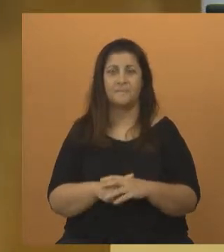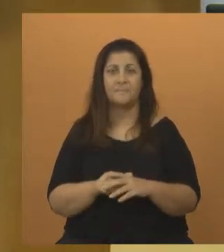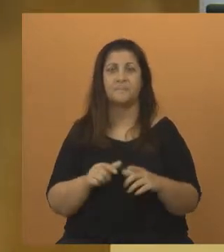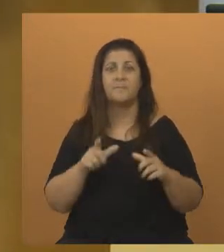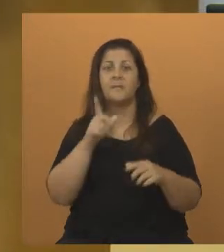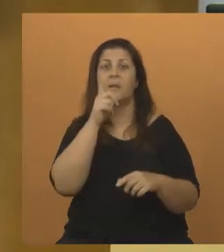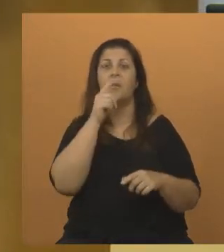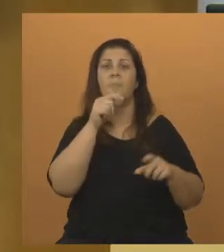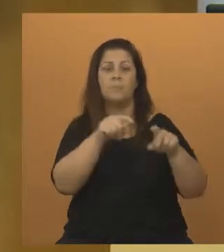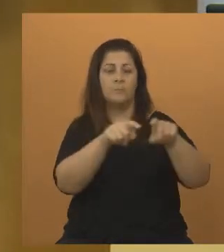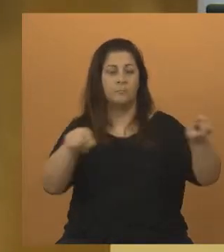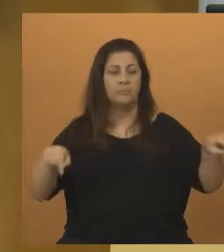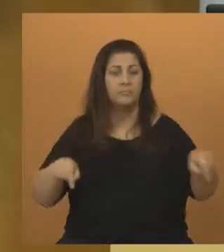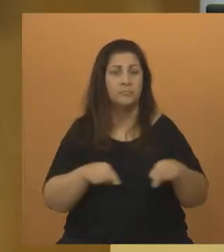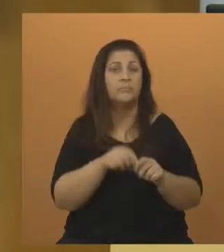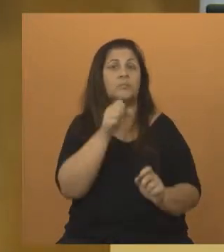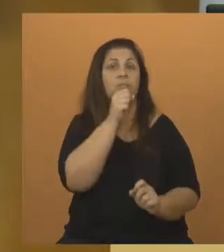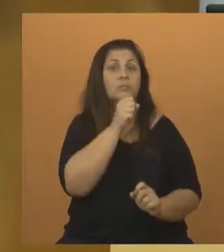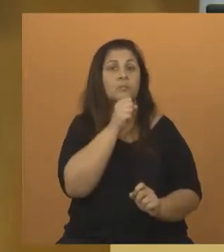Piscina para os idosos.